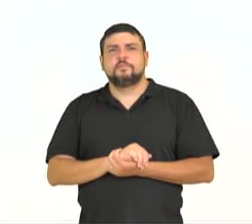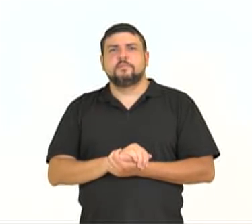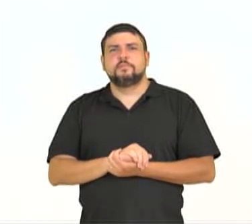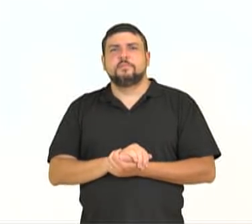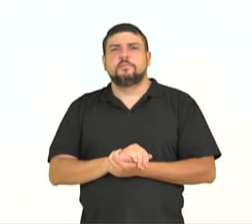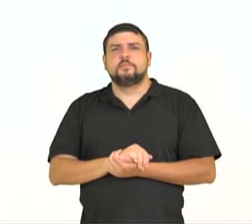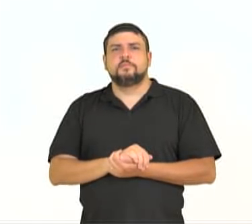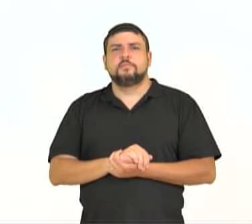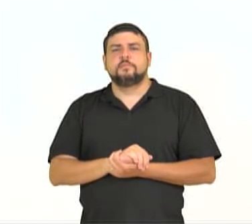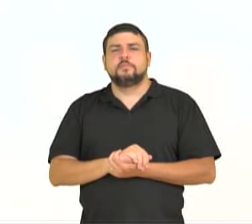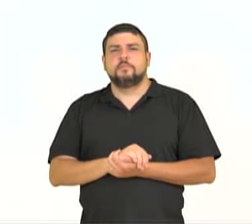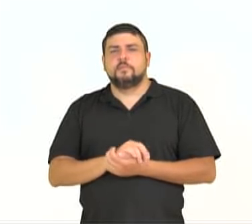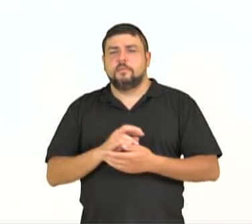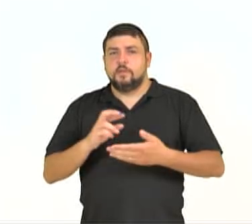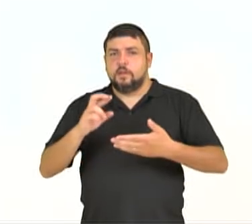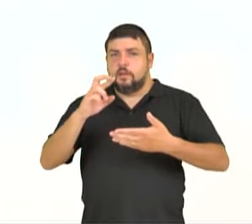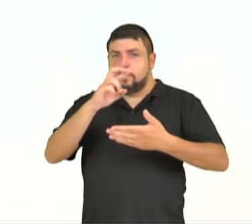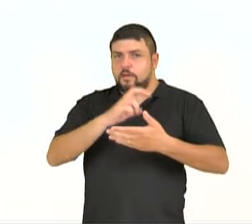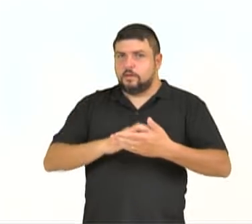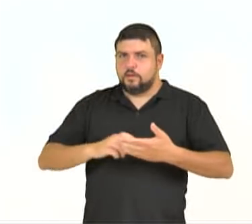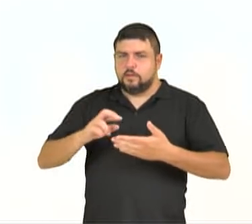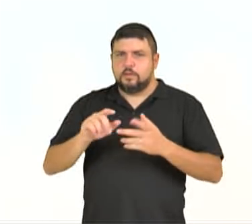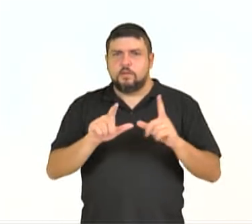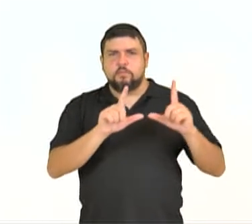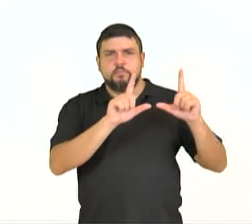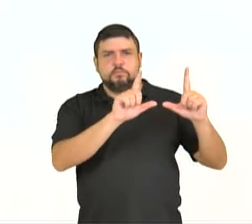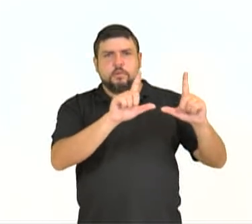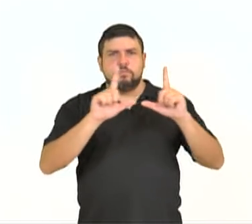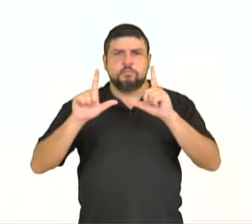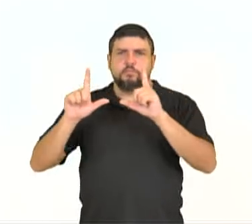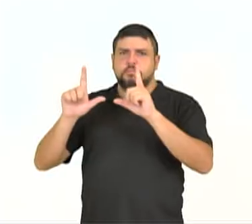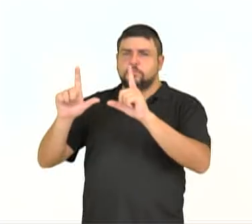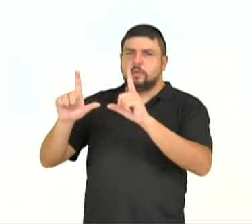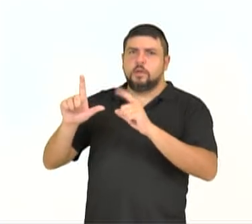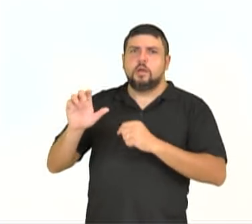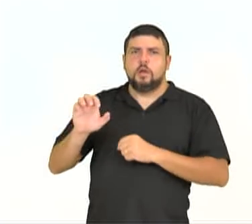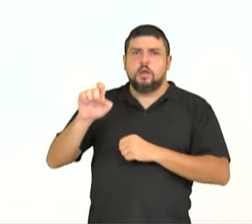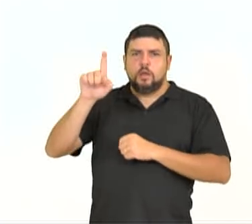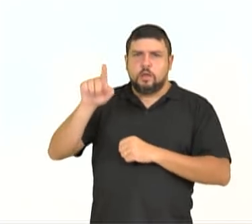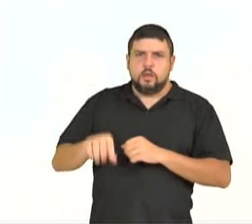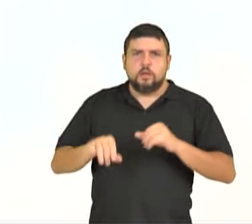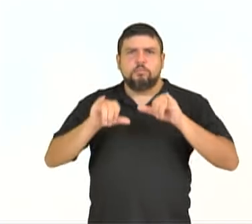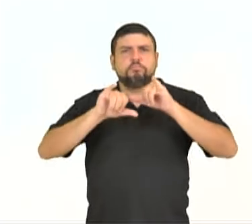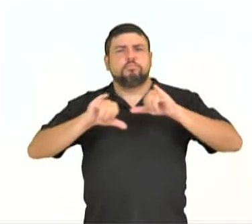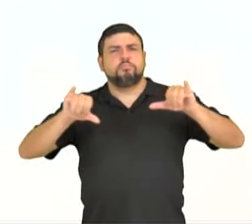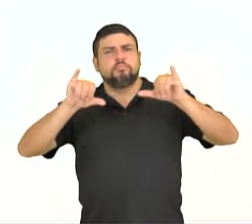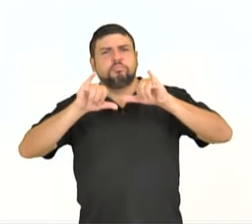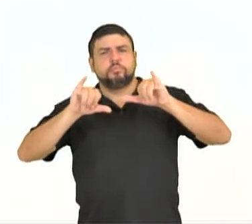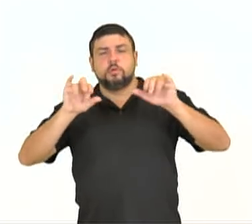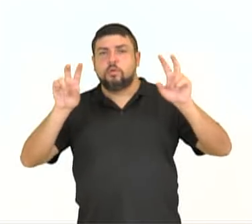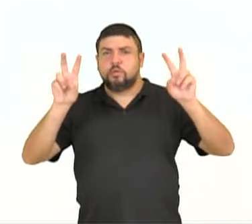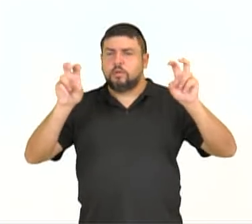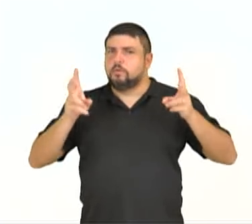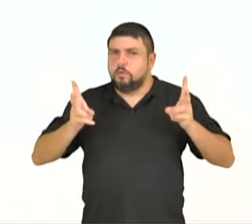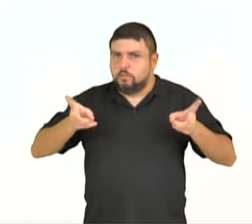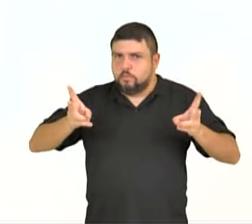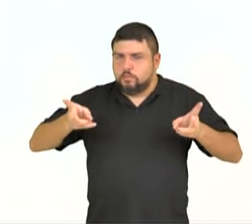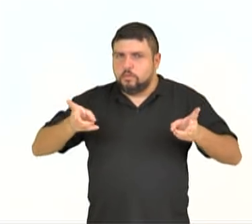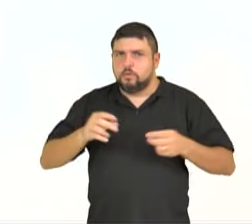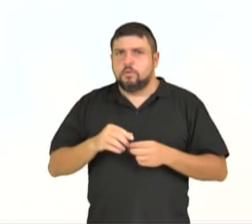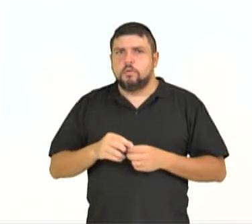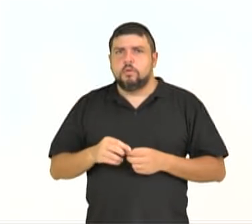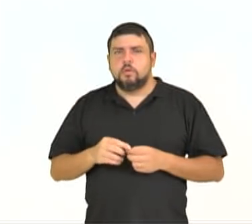são: analisar dois cartazes de campanha que tratam de um mesmo tema, verificando as relações entre a